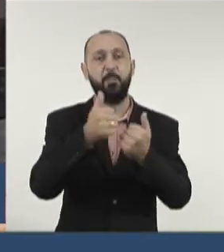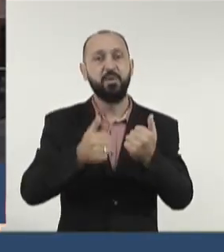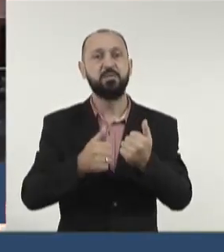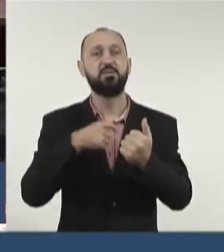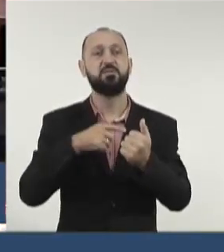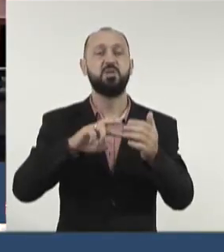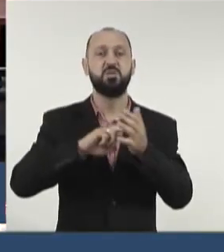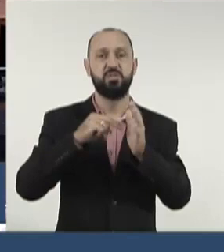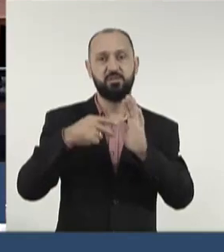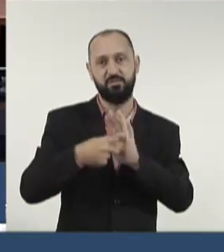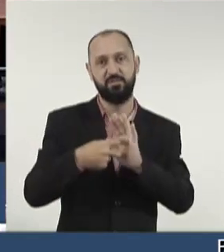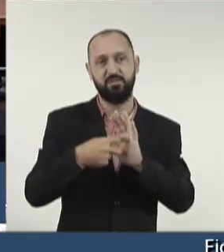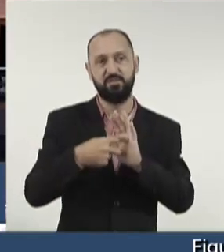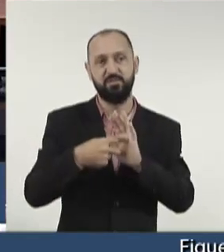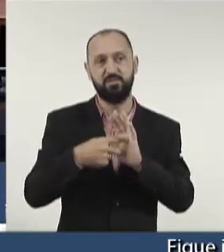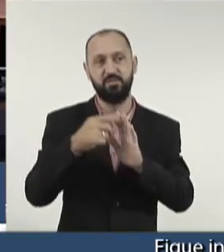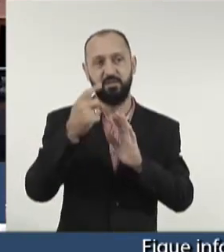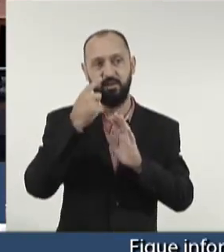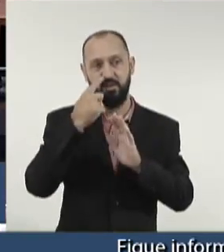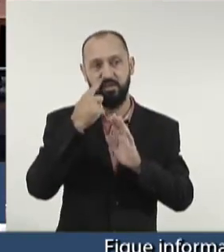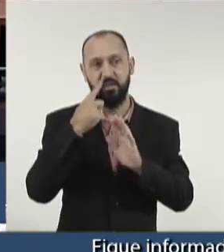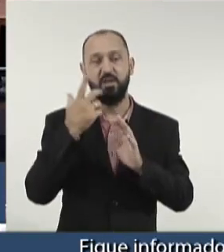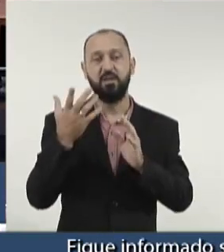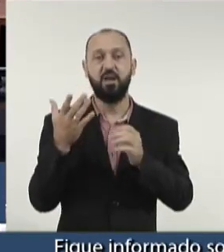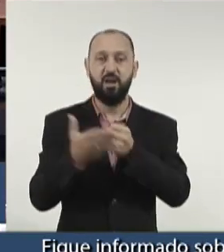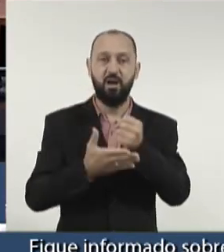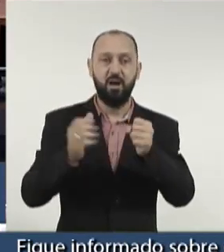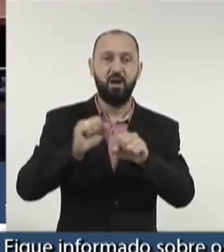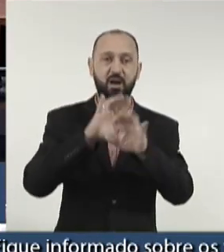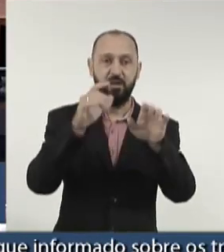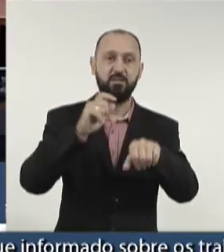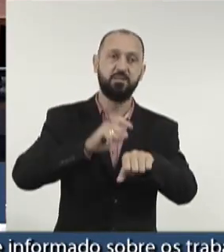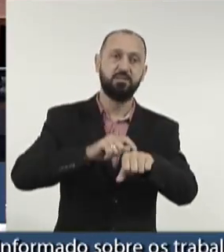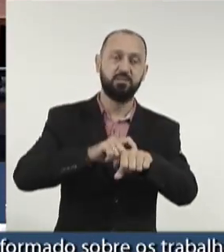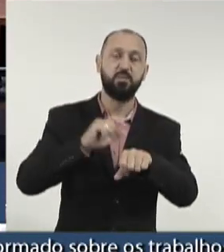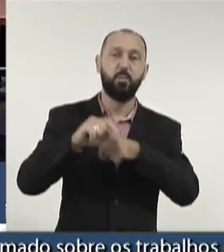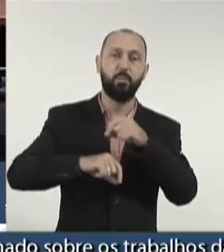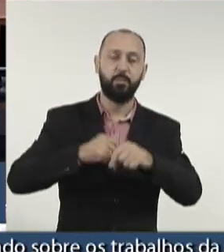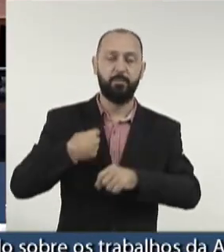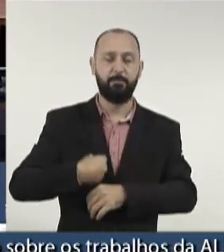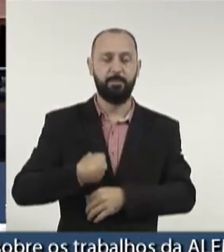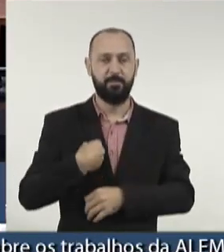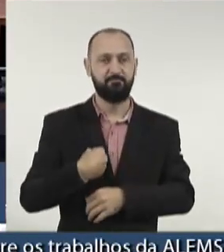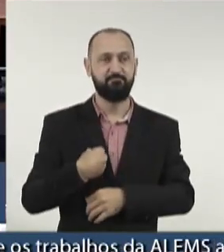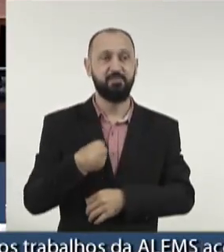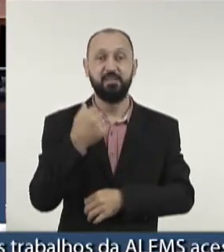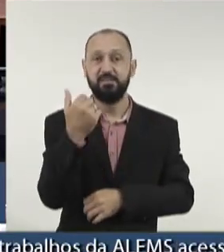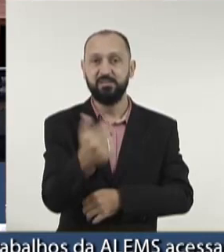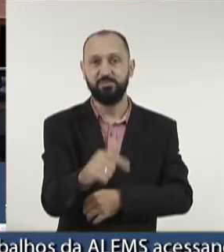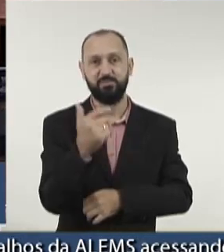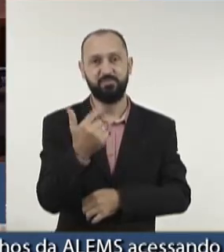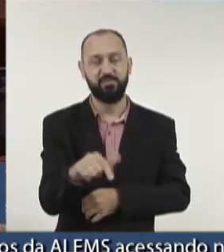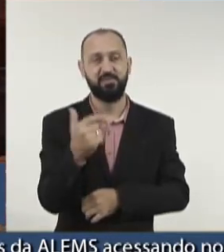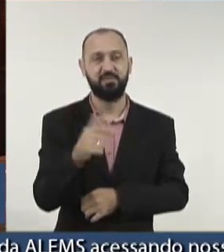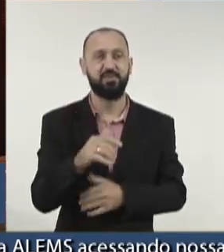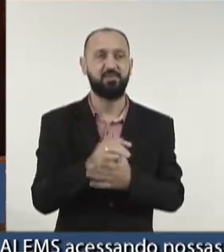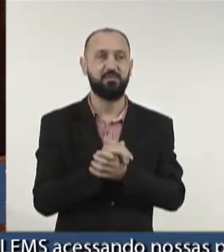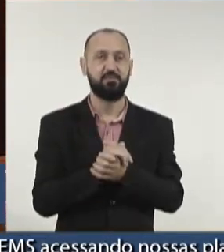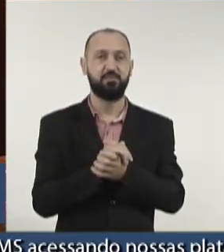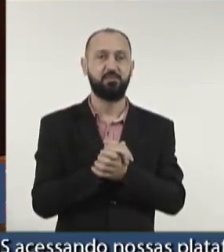representatividade significativa que legitimaria, inclusive, esse processo. Não houve